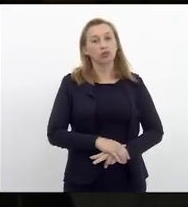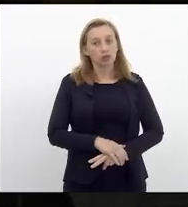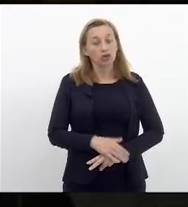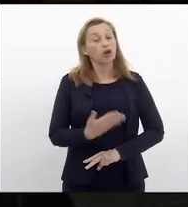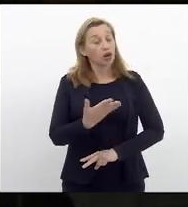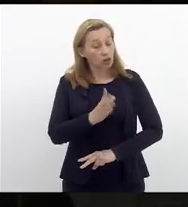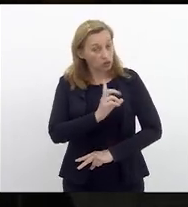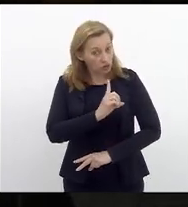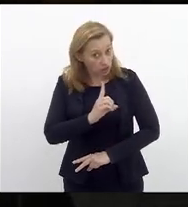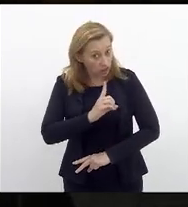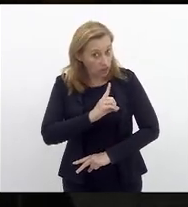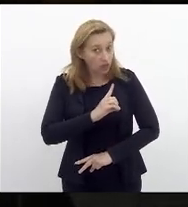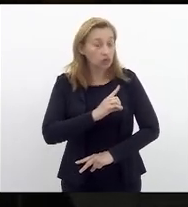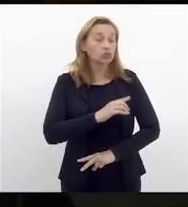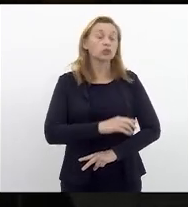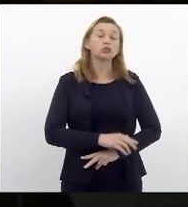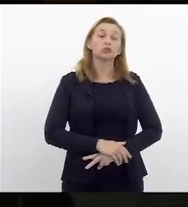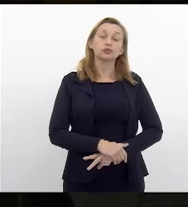nossos delegados